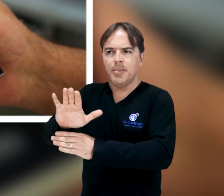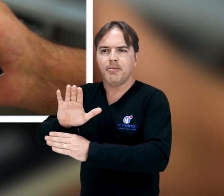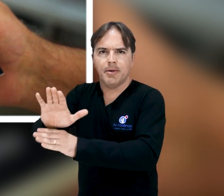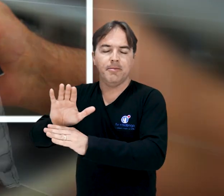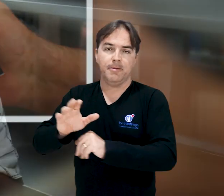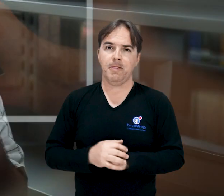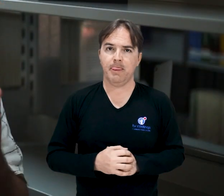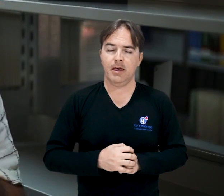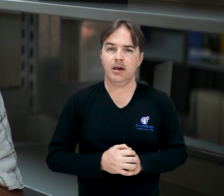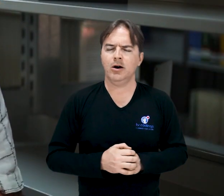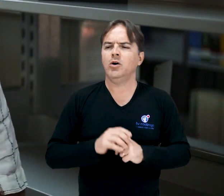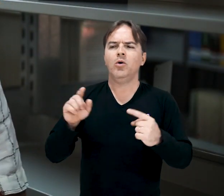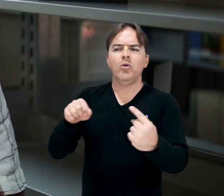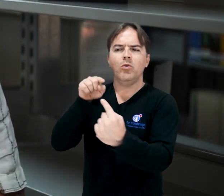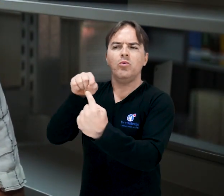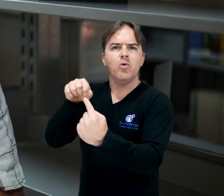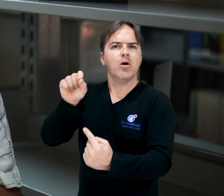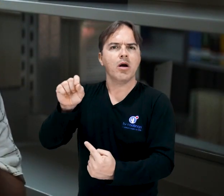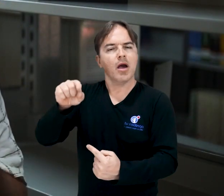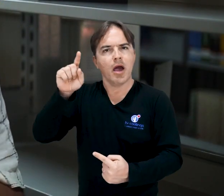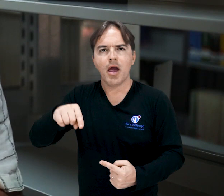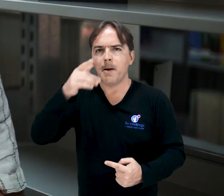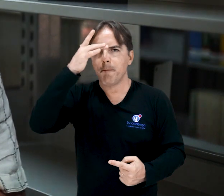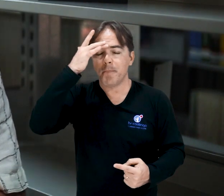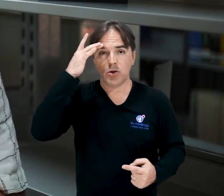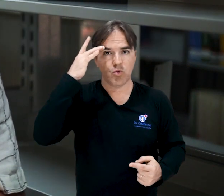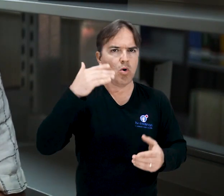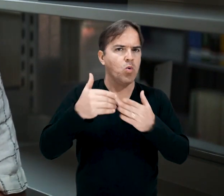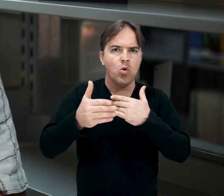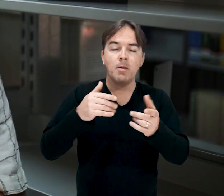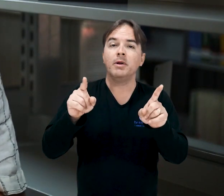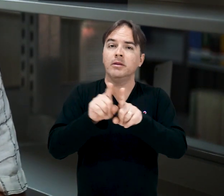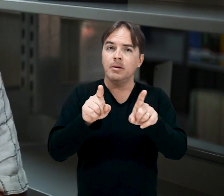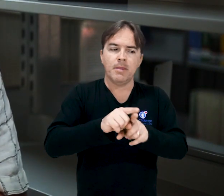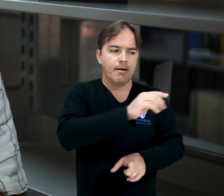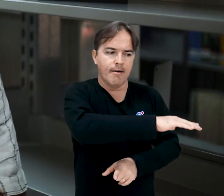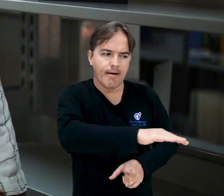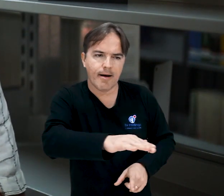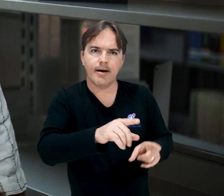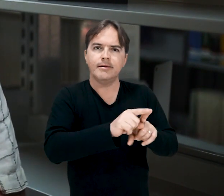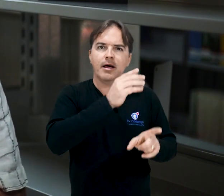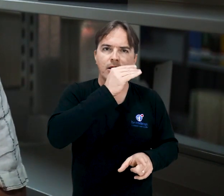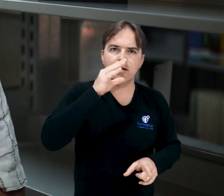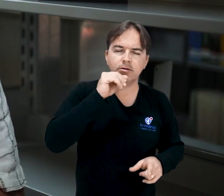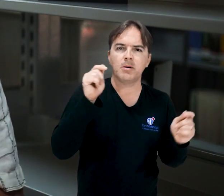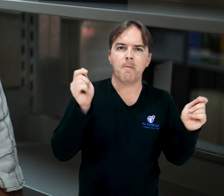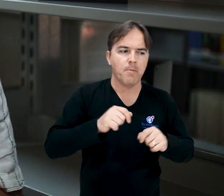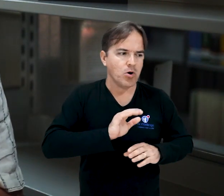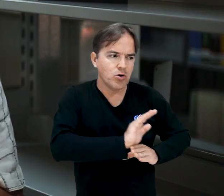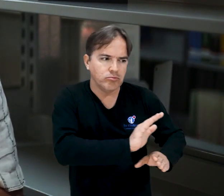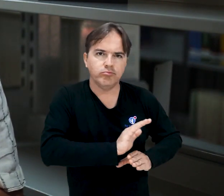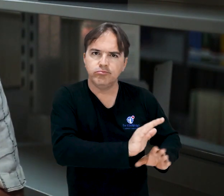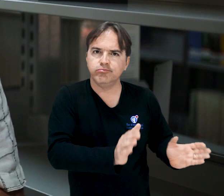é um trabalho dedicado à criança, à formação de crianças e adolescentes através da arte. O livro